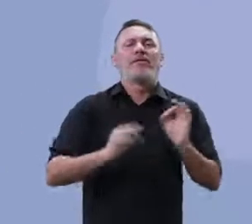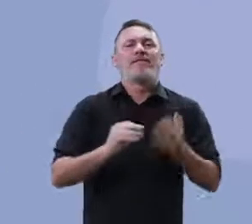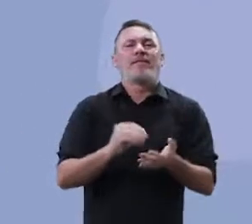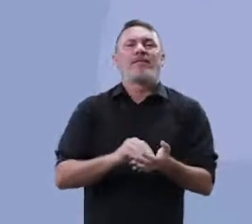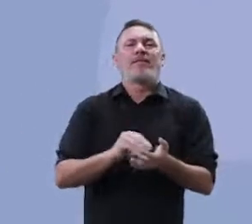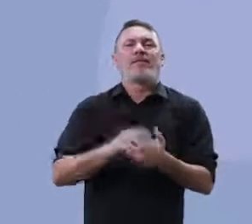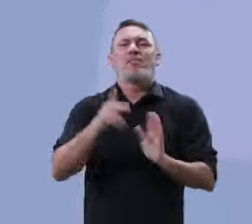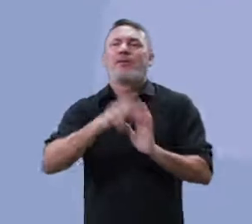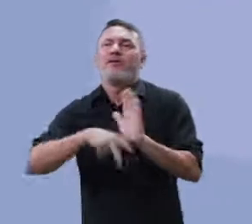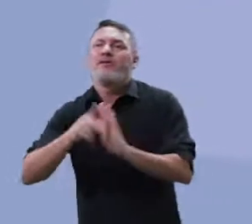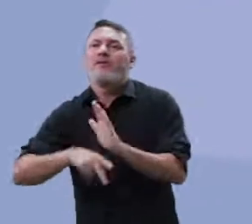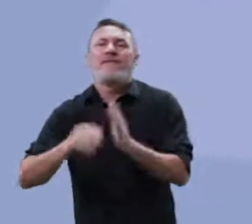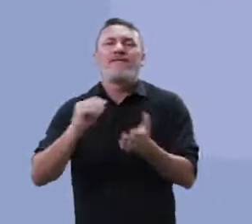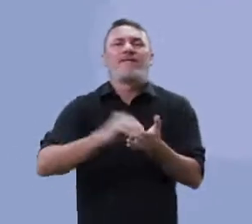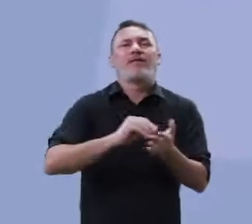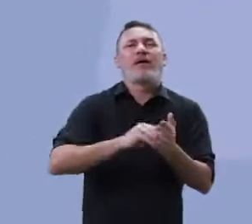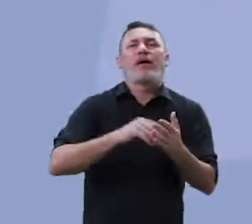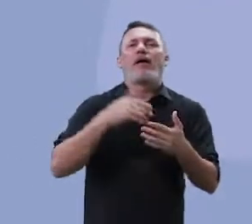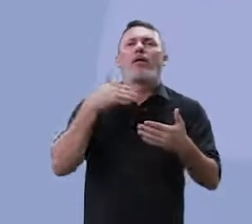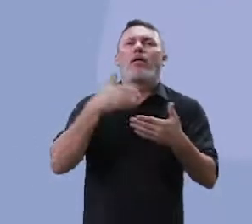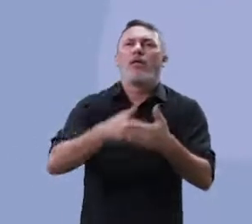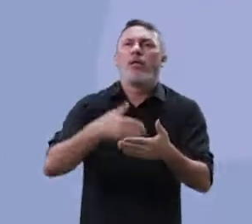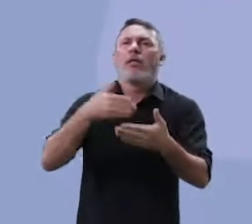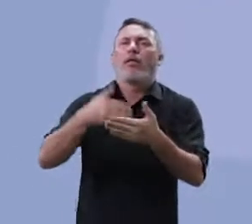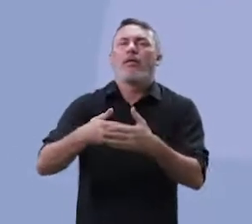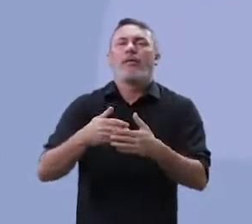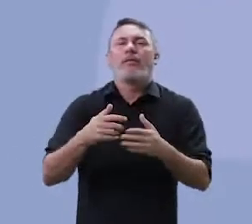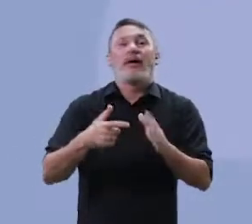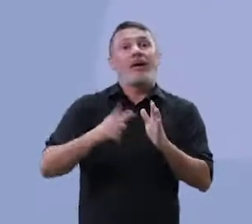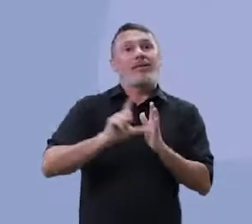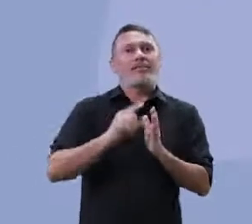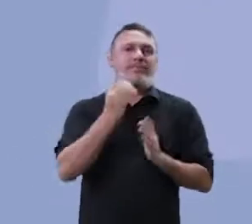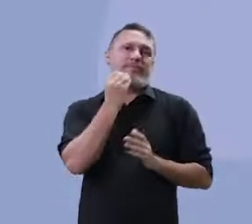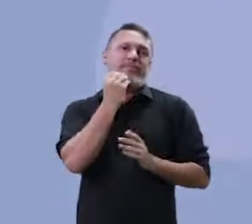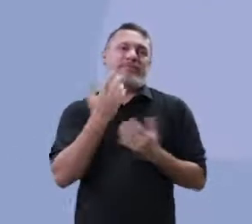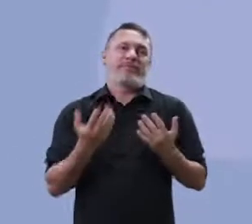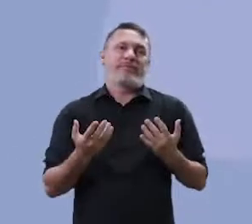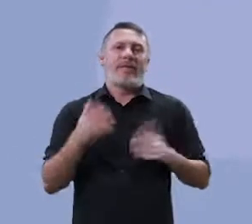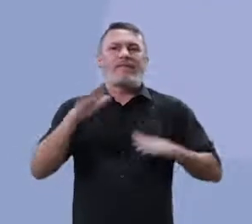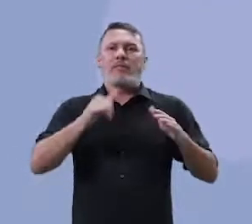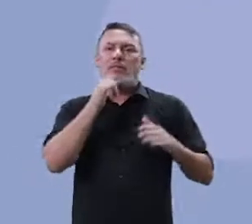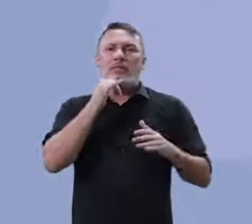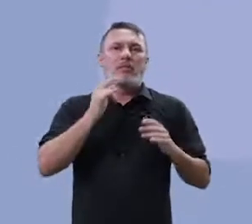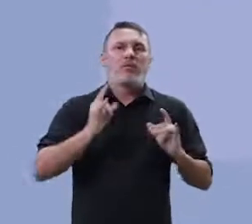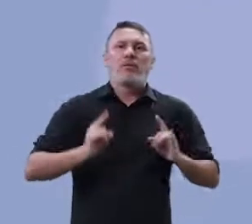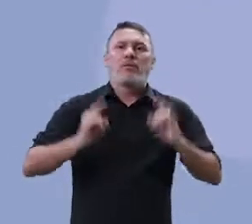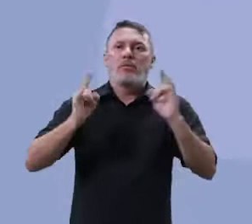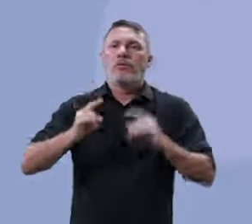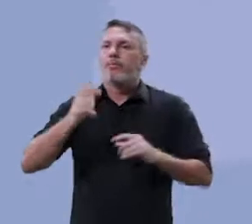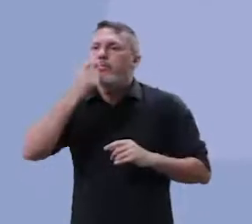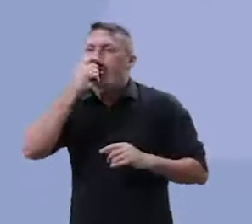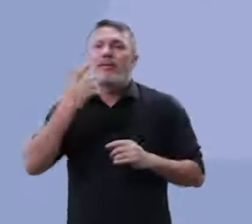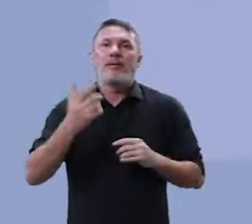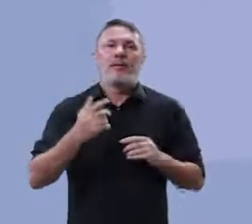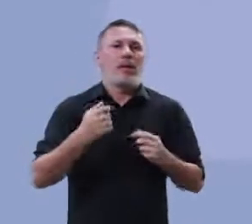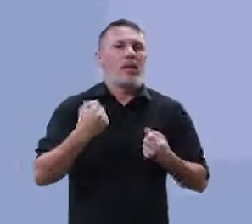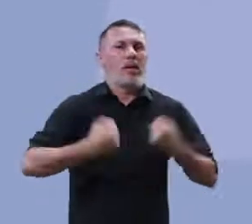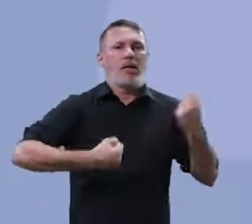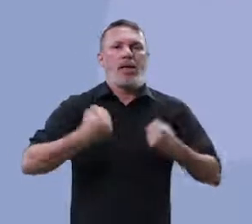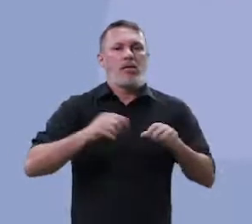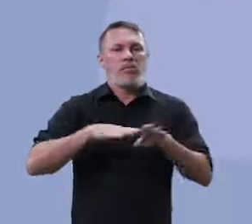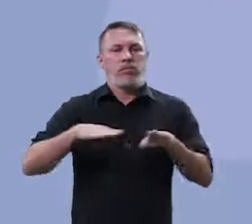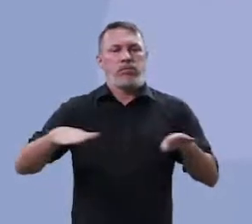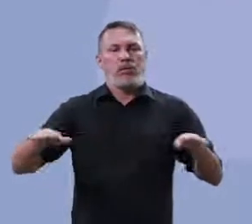e às vezes parece que não calculam de uma forma correta que vai haver o quê? A questão de mais carros,